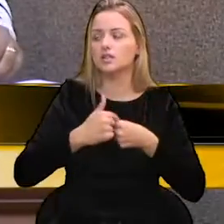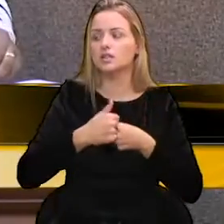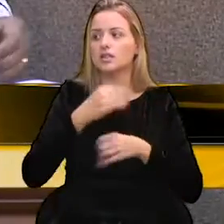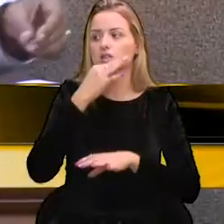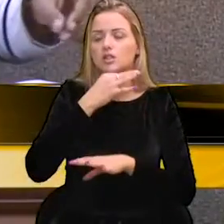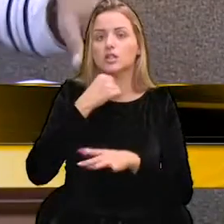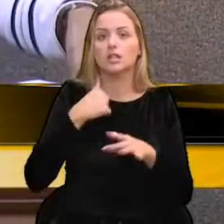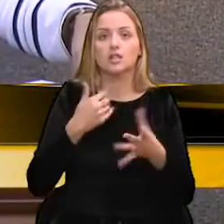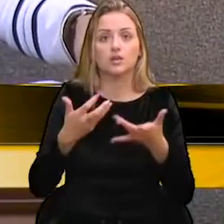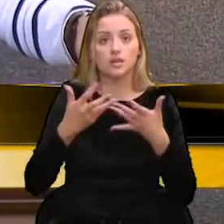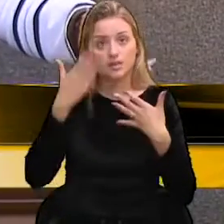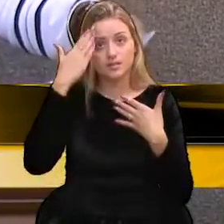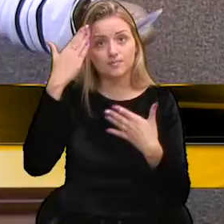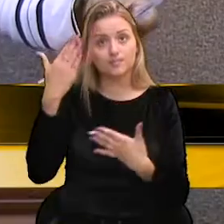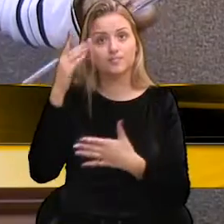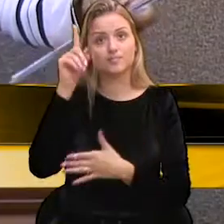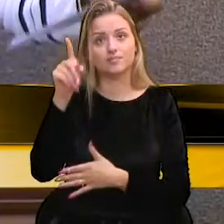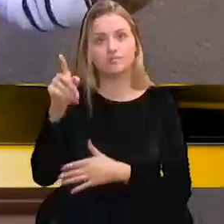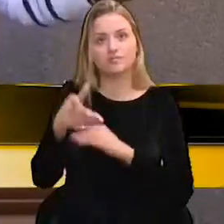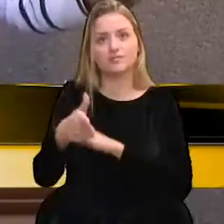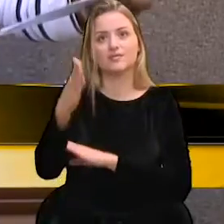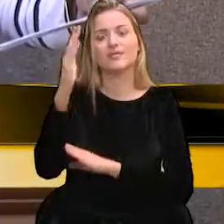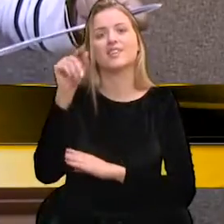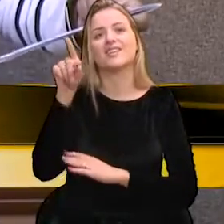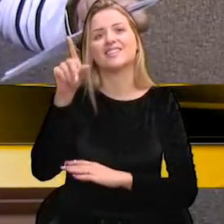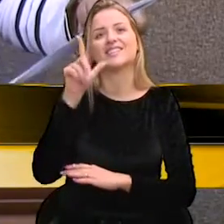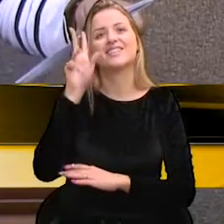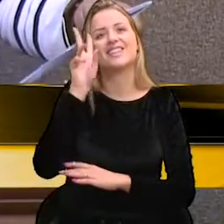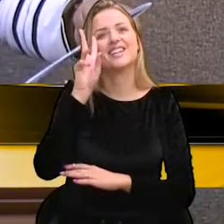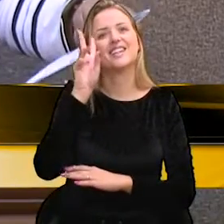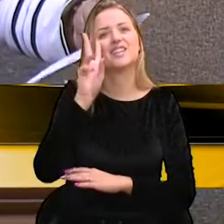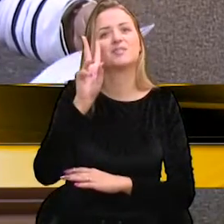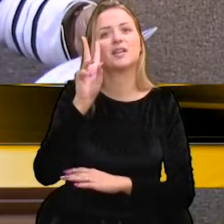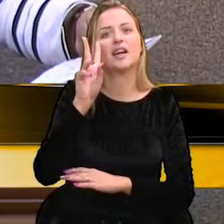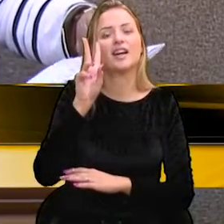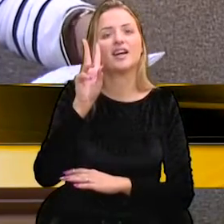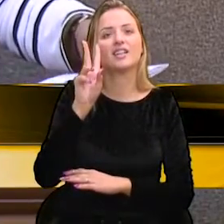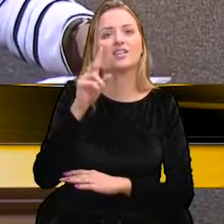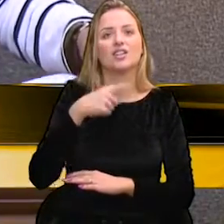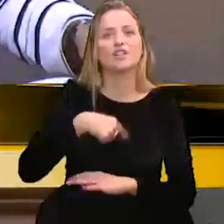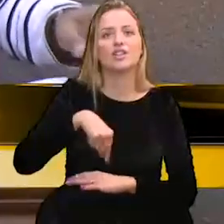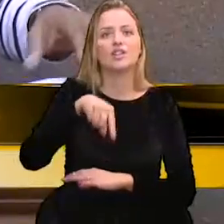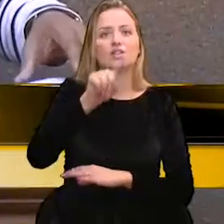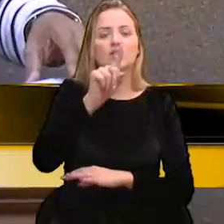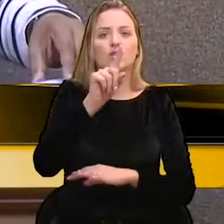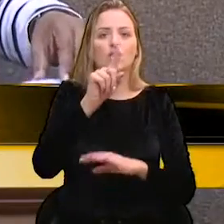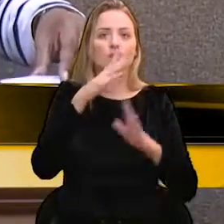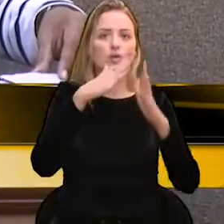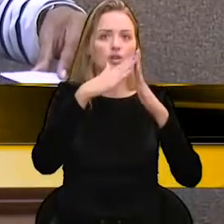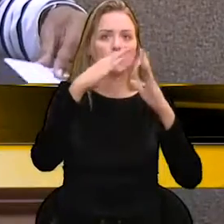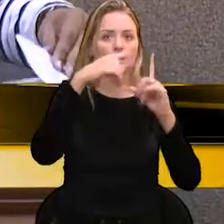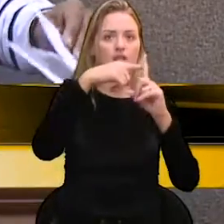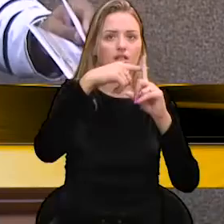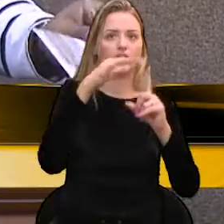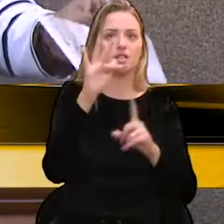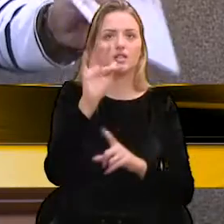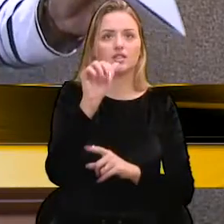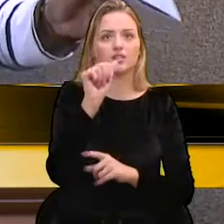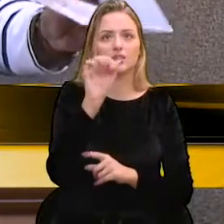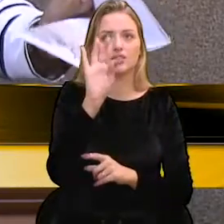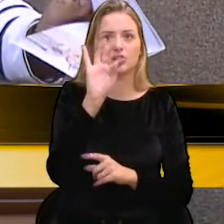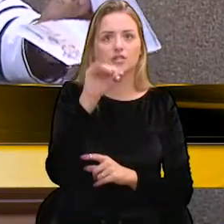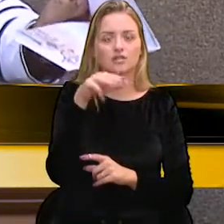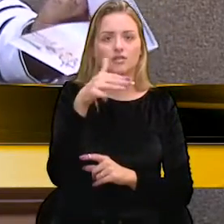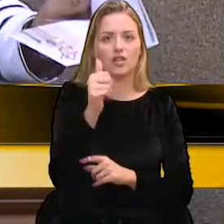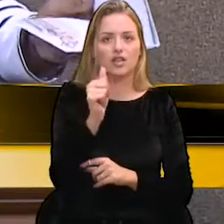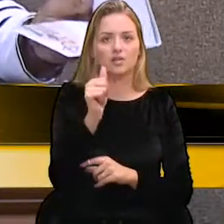agradecer Vossa Excelência por ter ido a Portugal e ter lembrado desse seu amigo. Né, foi ao santuário de Fátima, parece que o senhor também trouxe